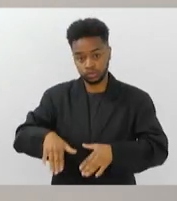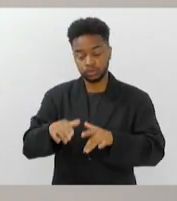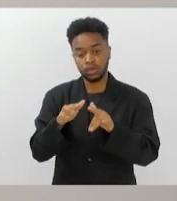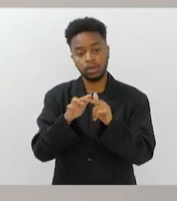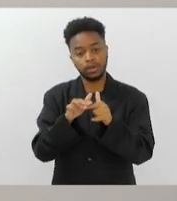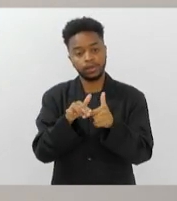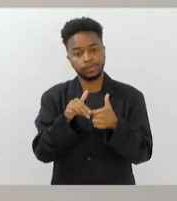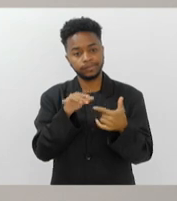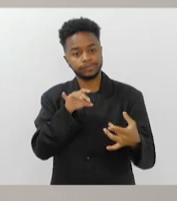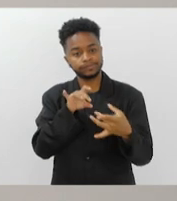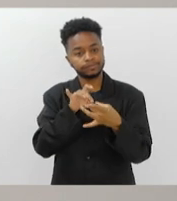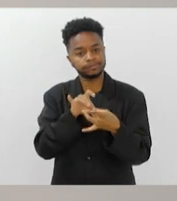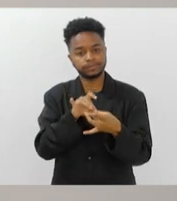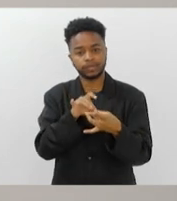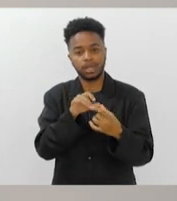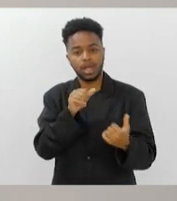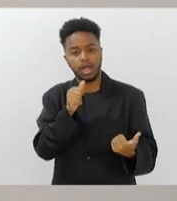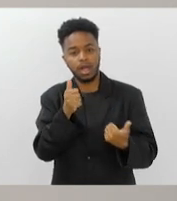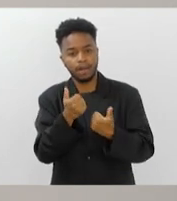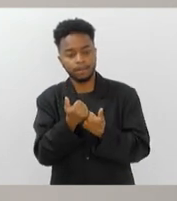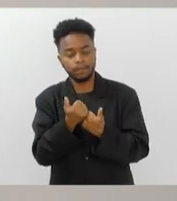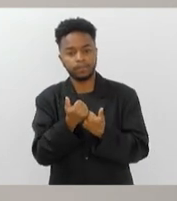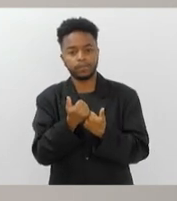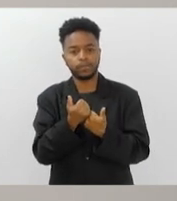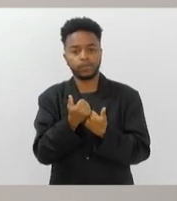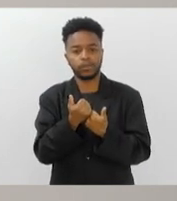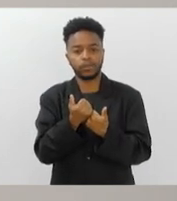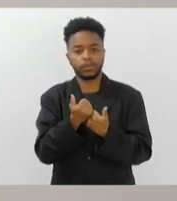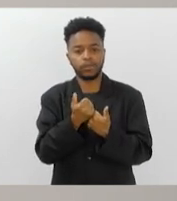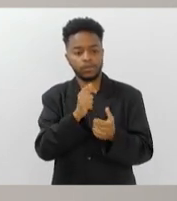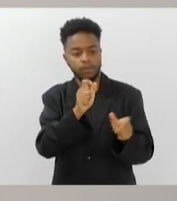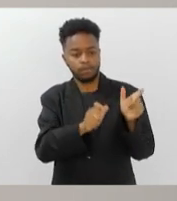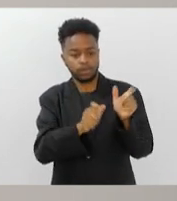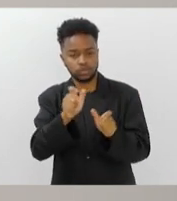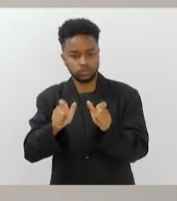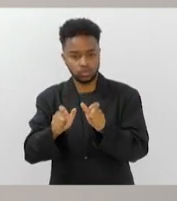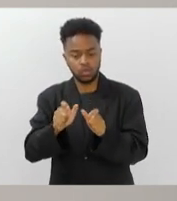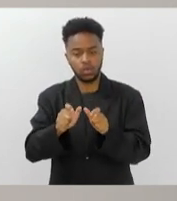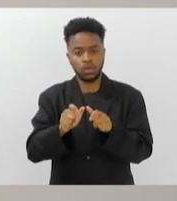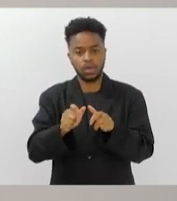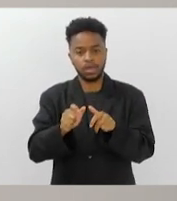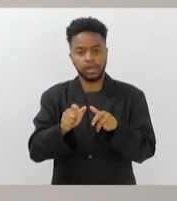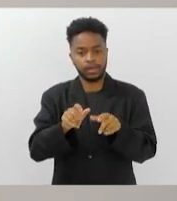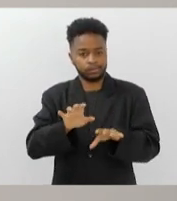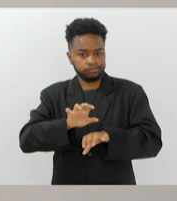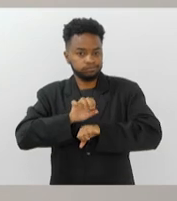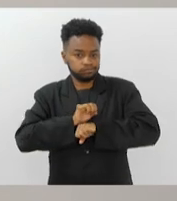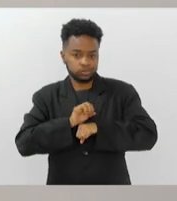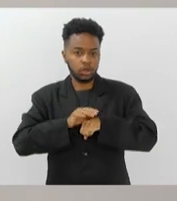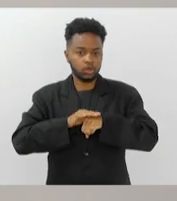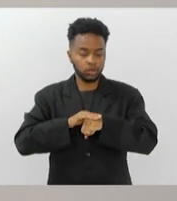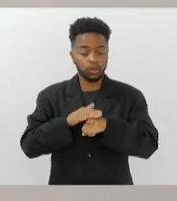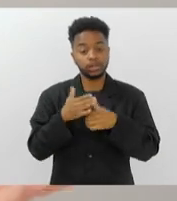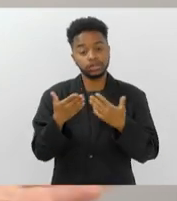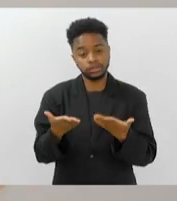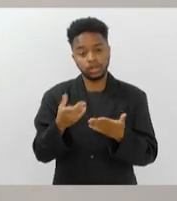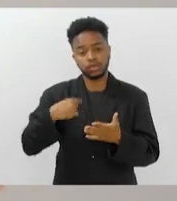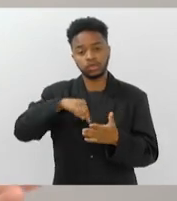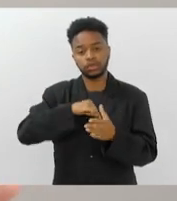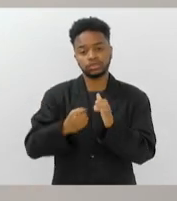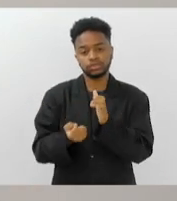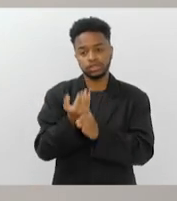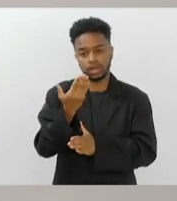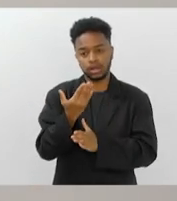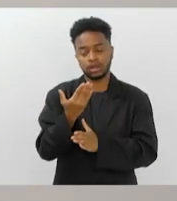a ao apoio ao aos pacientes foram afetados a gente instalou um coi só dando aqui